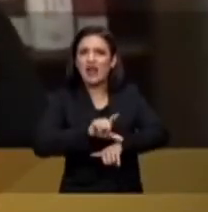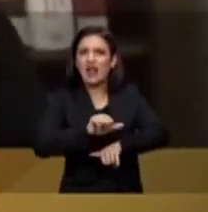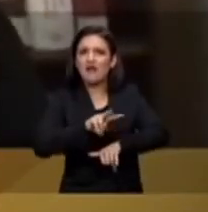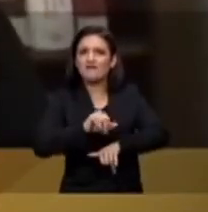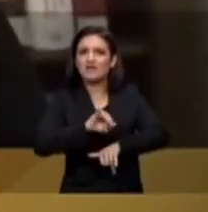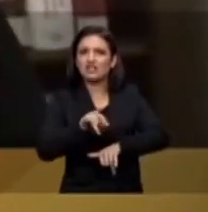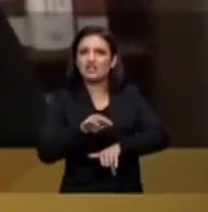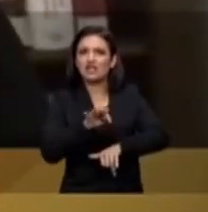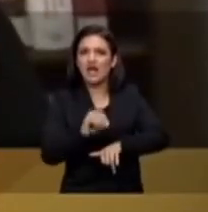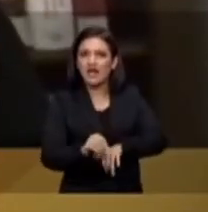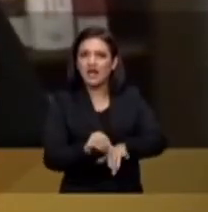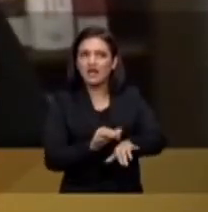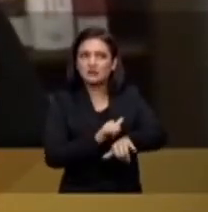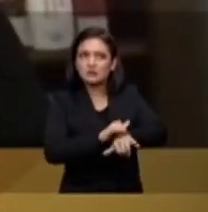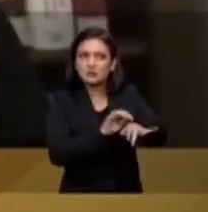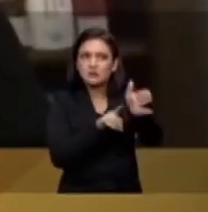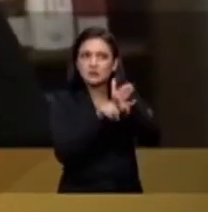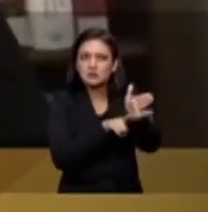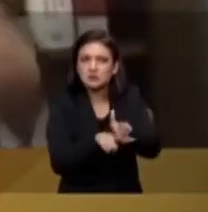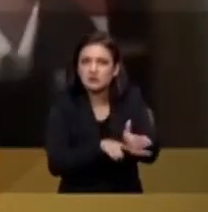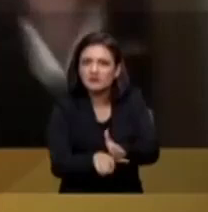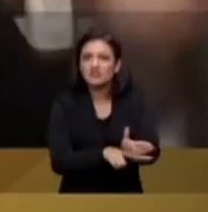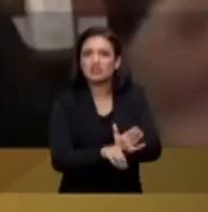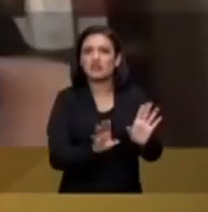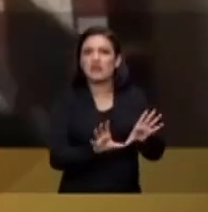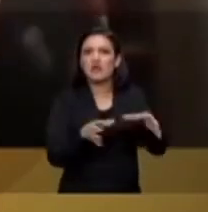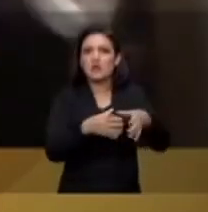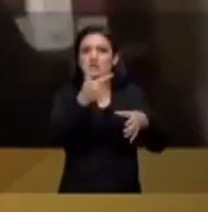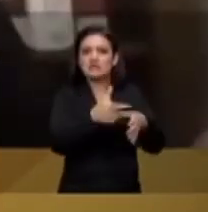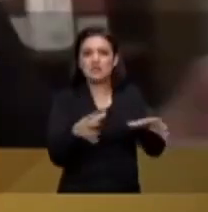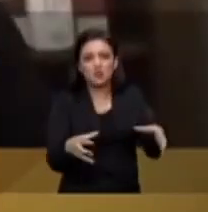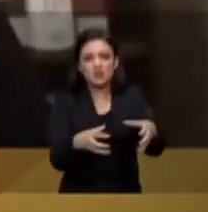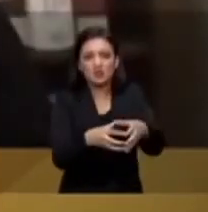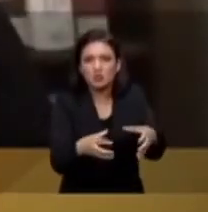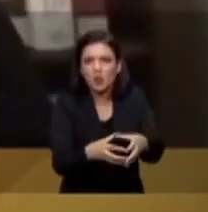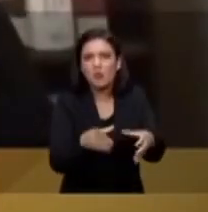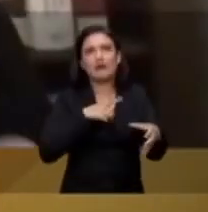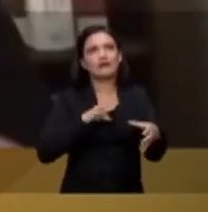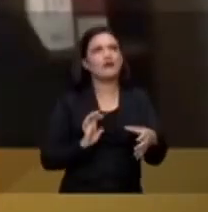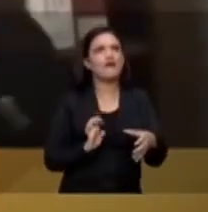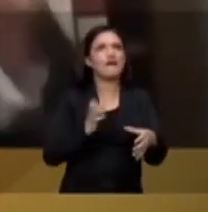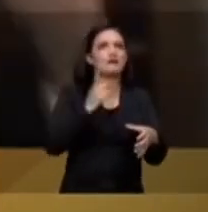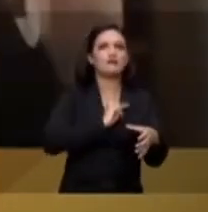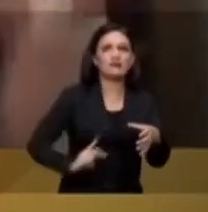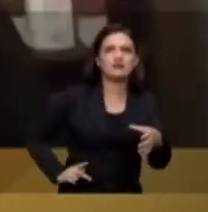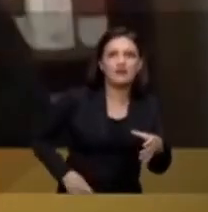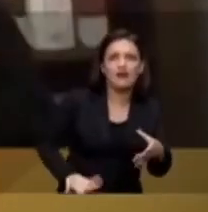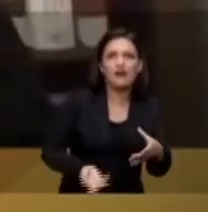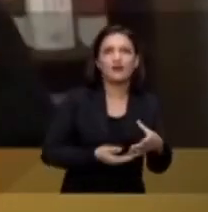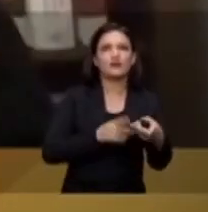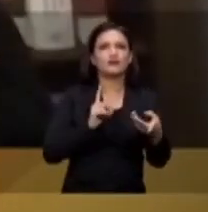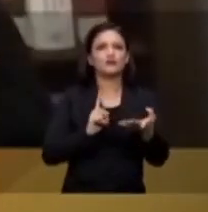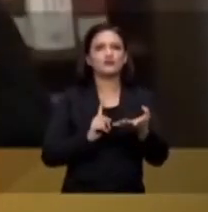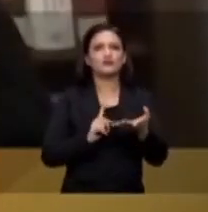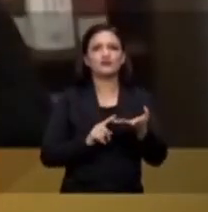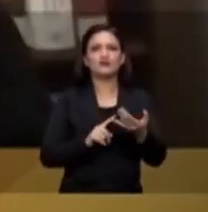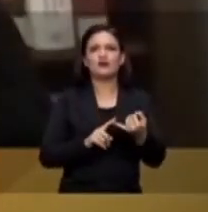segunda turma, pelo menos em termos de HC, e que envolvem também ex-presidentes,